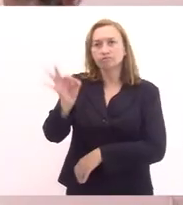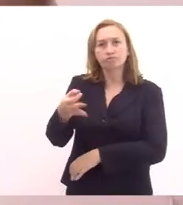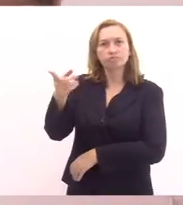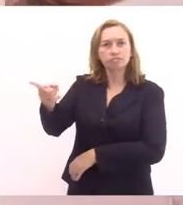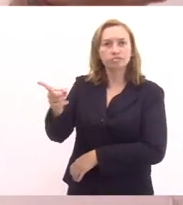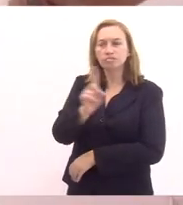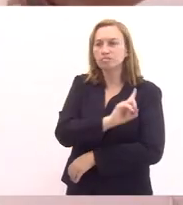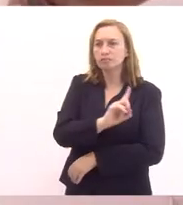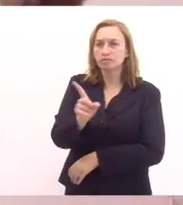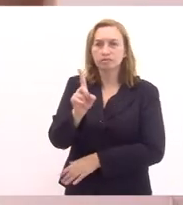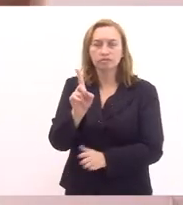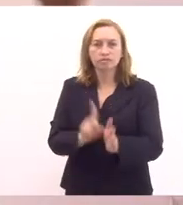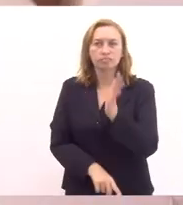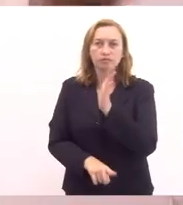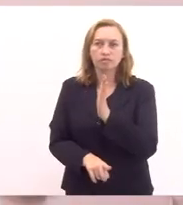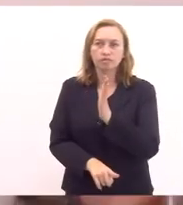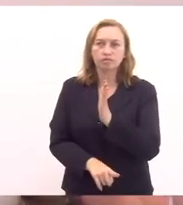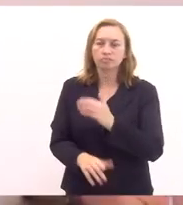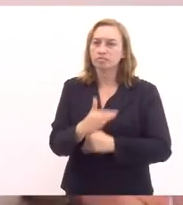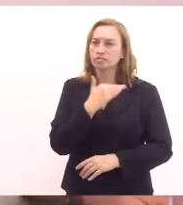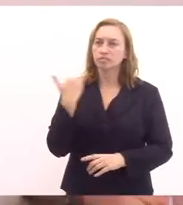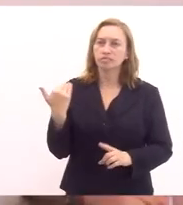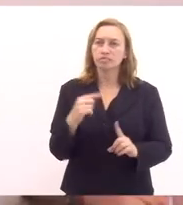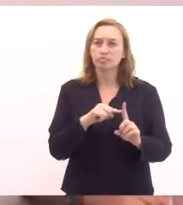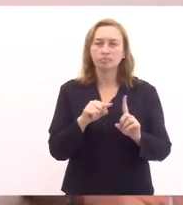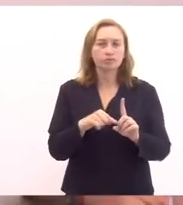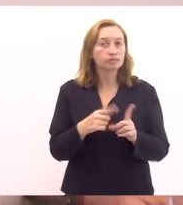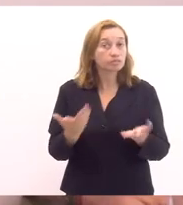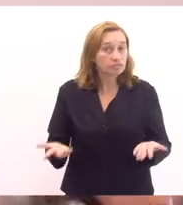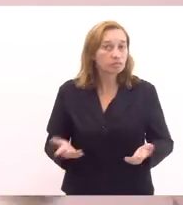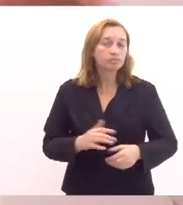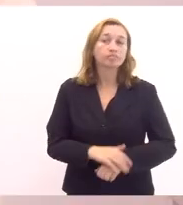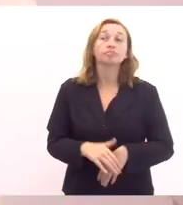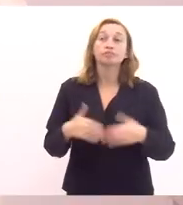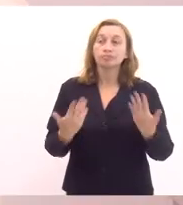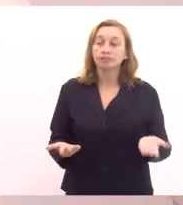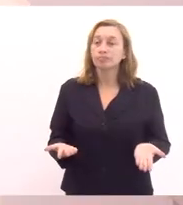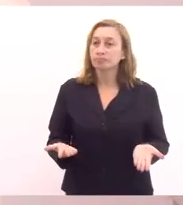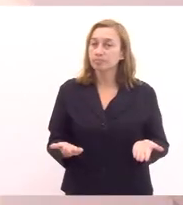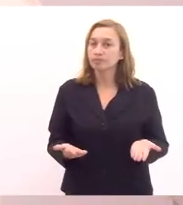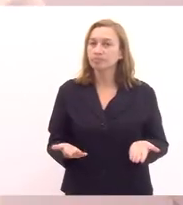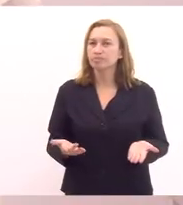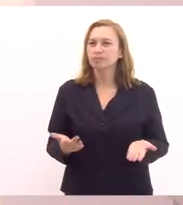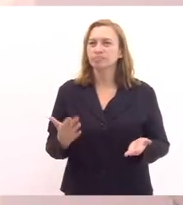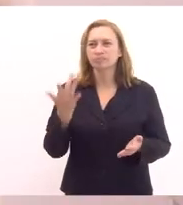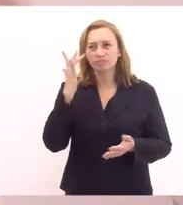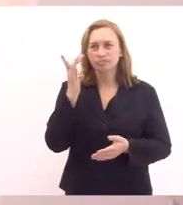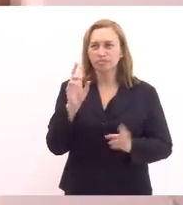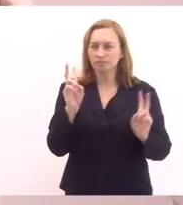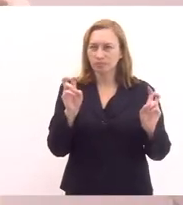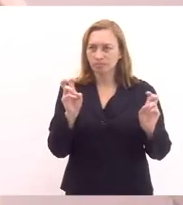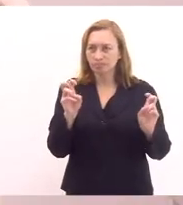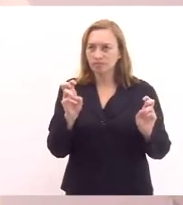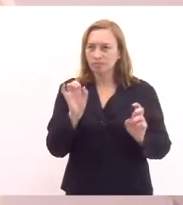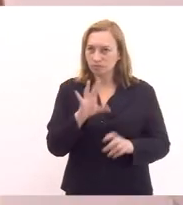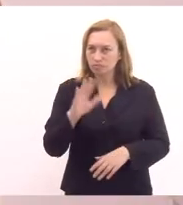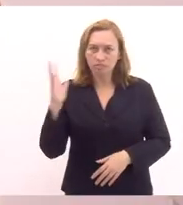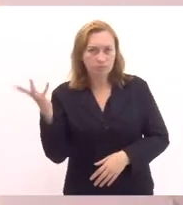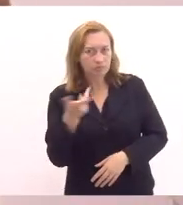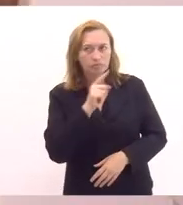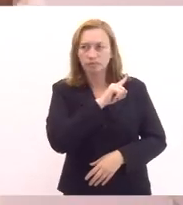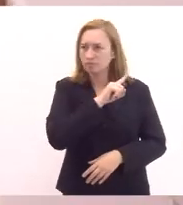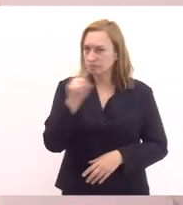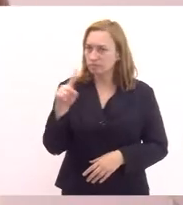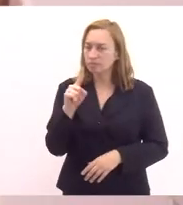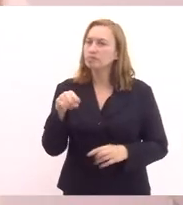exatamente a não redução da mortalidade materna então além todo mundo acha que essas questões são só ambientais